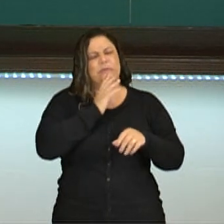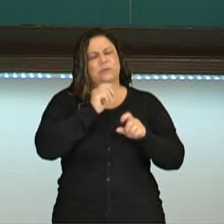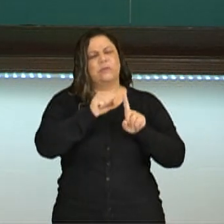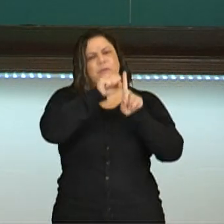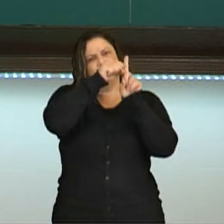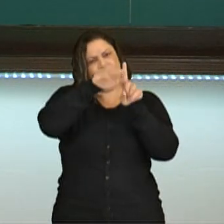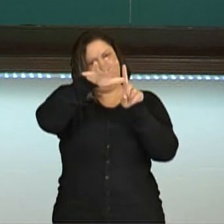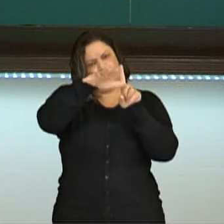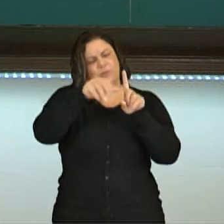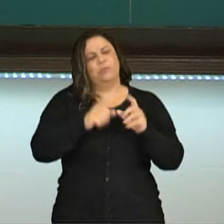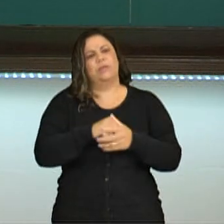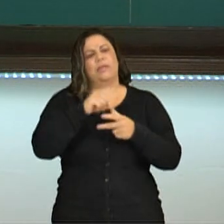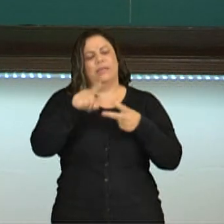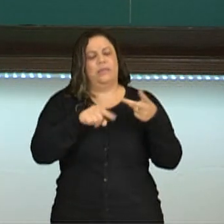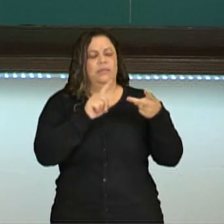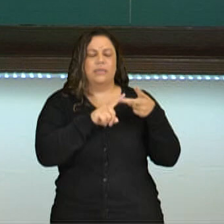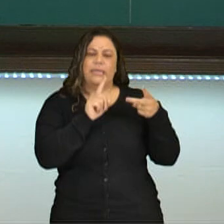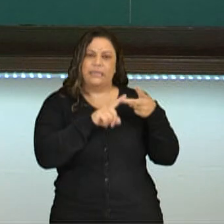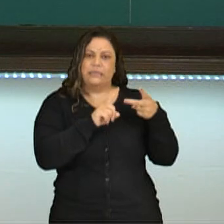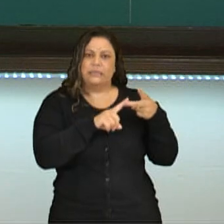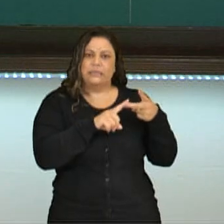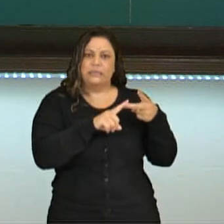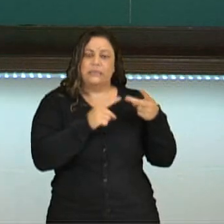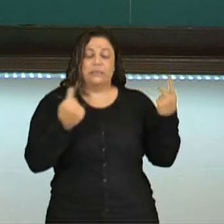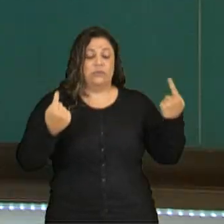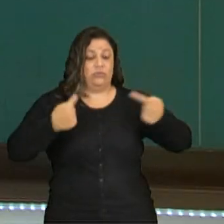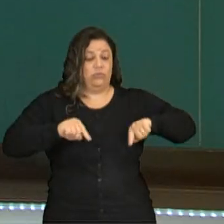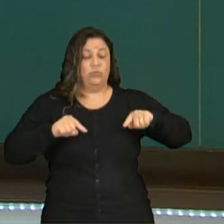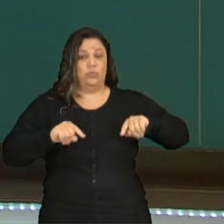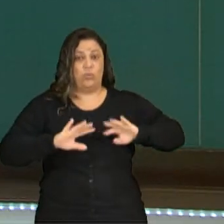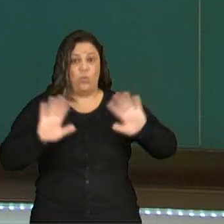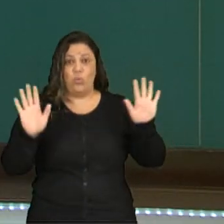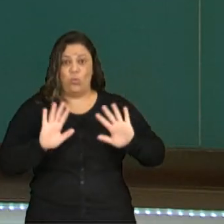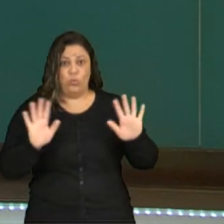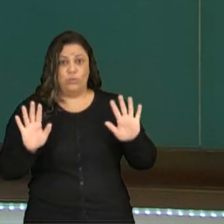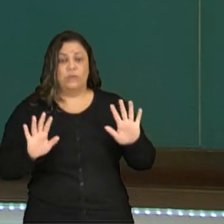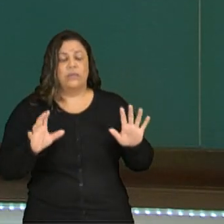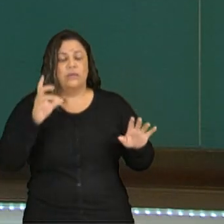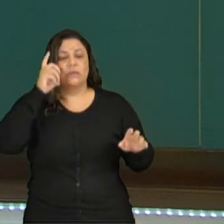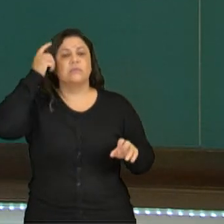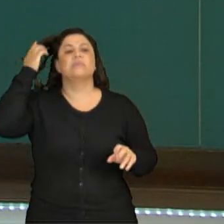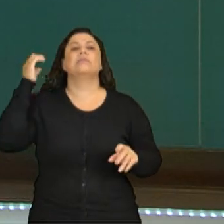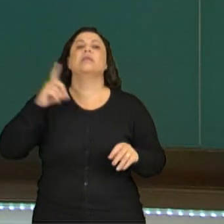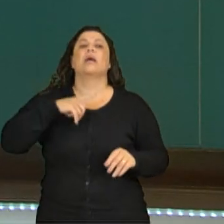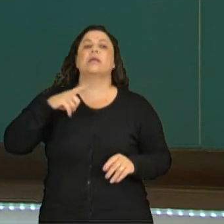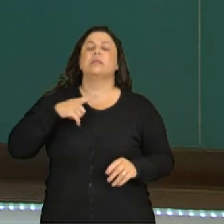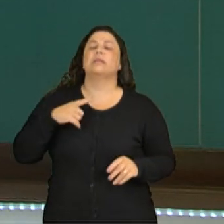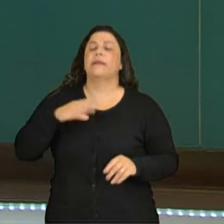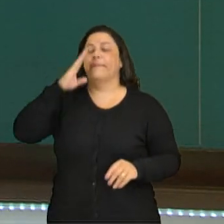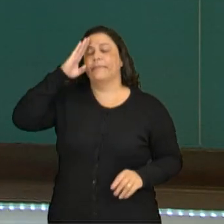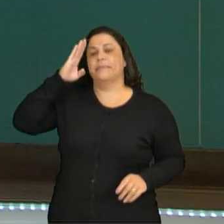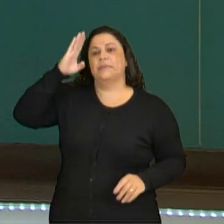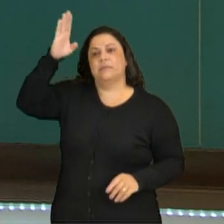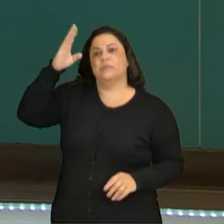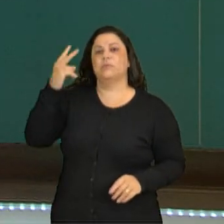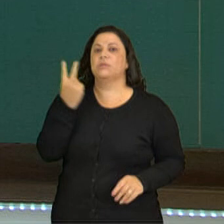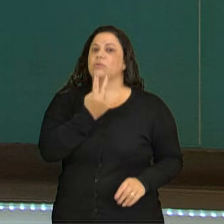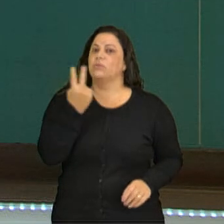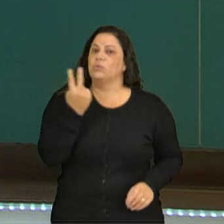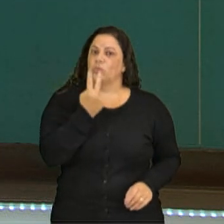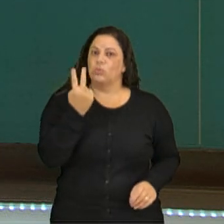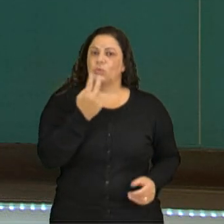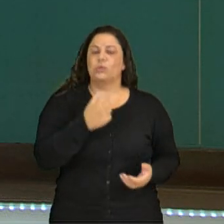popular. Aqui nos smartphones é o contrário. Também nós temos principalmente dois sistemas operacionais,